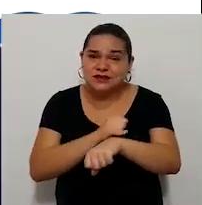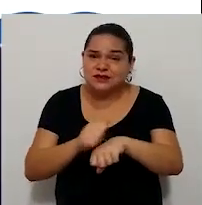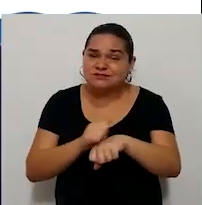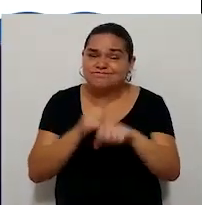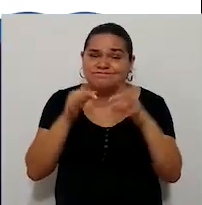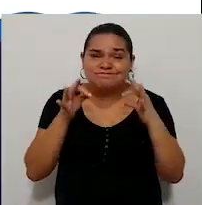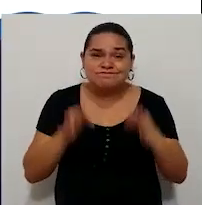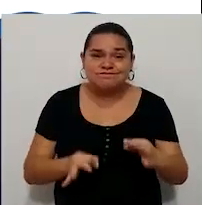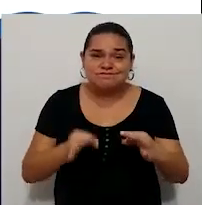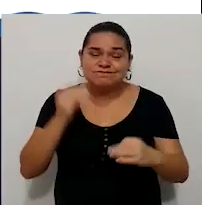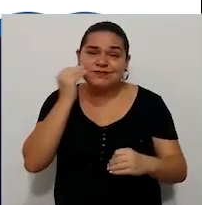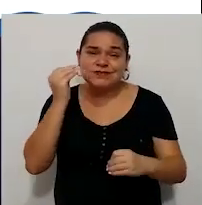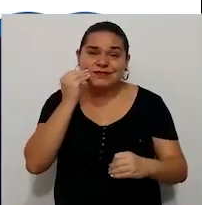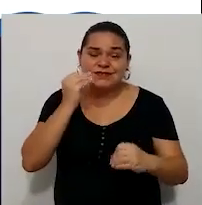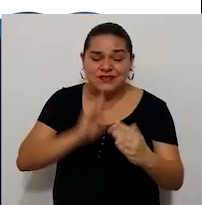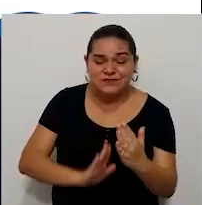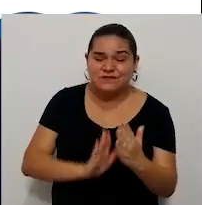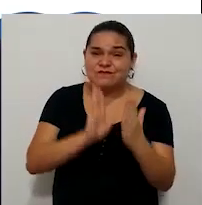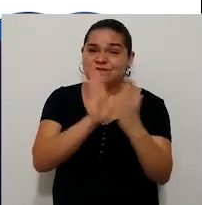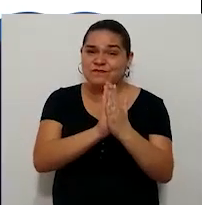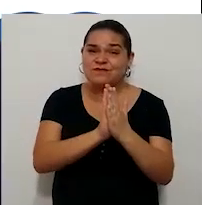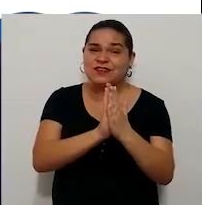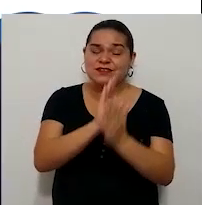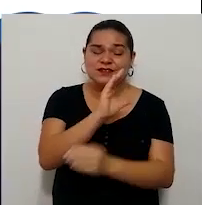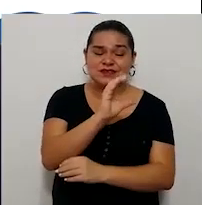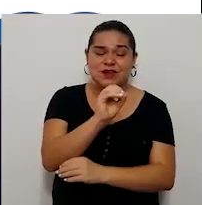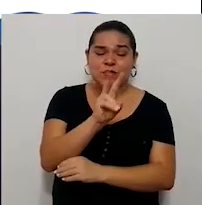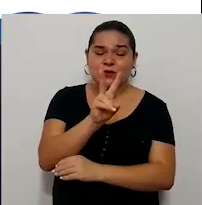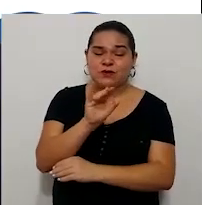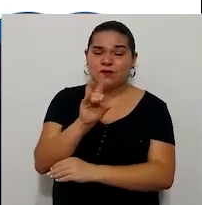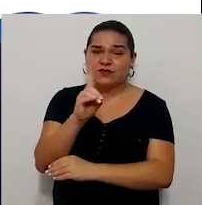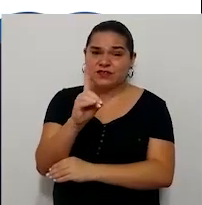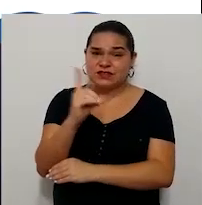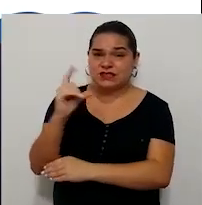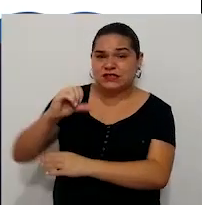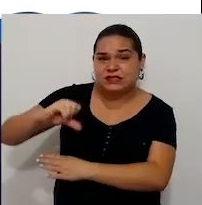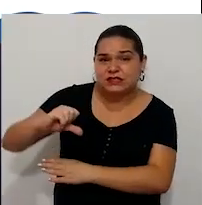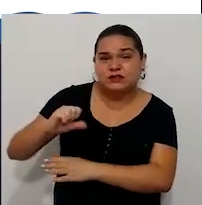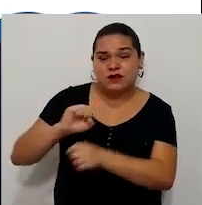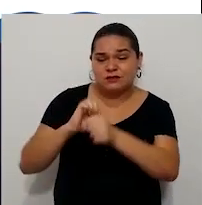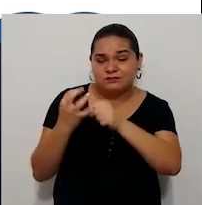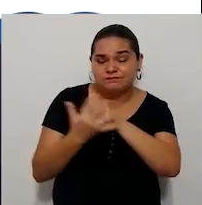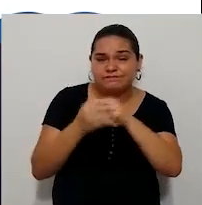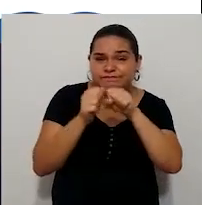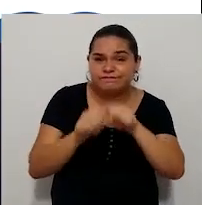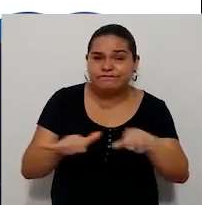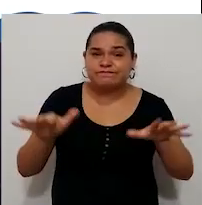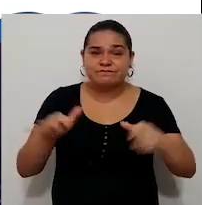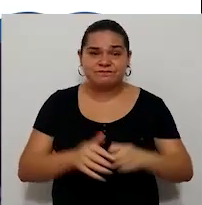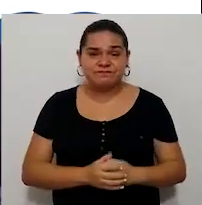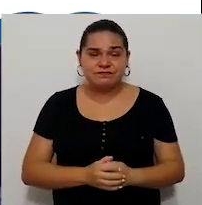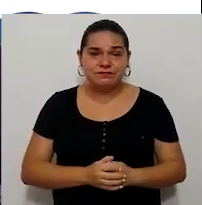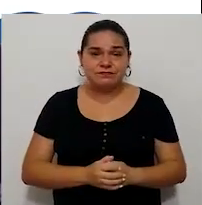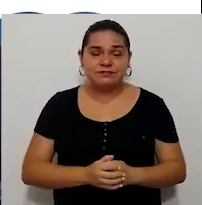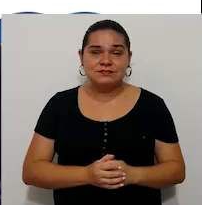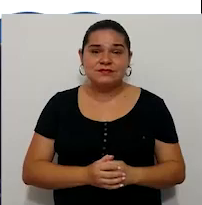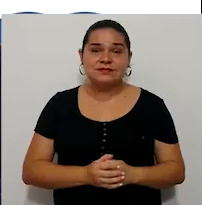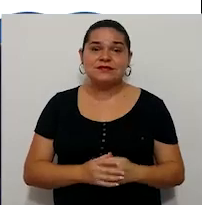necessárias para o enfrentamento do Covid-19. É preciso